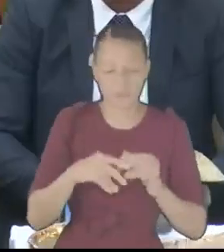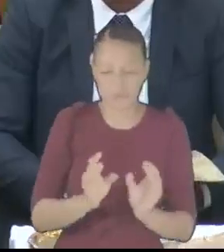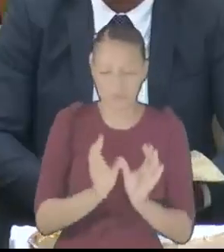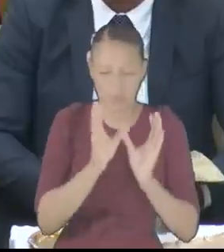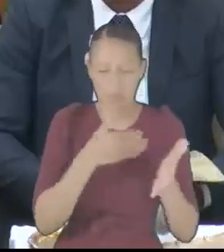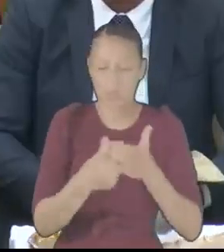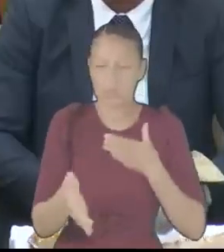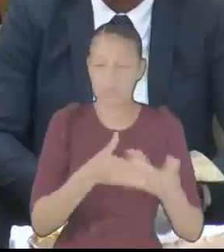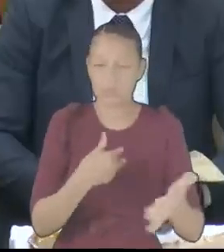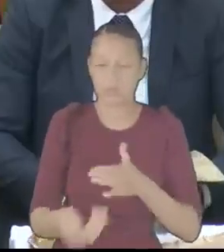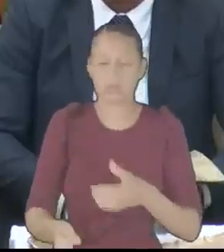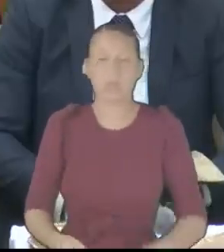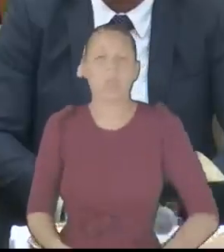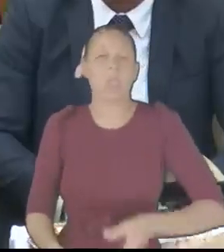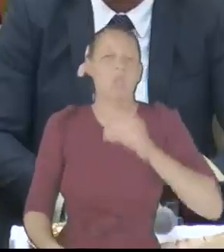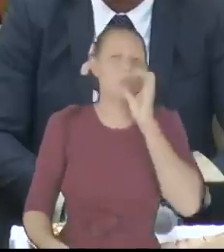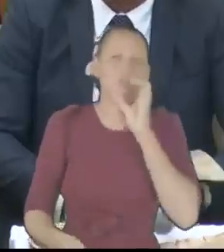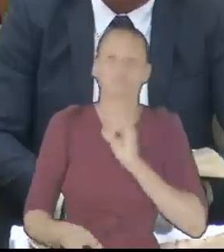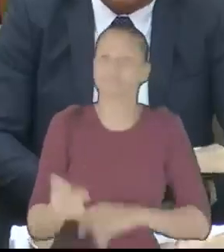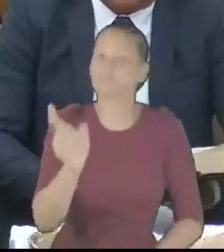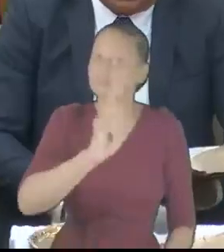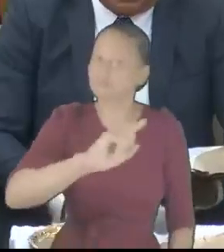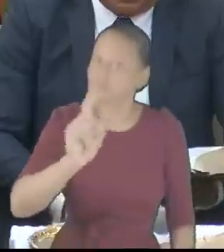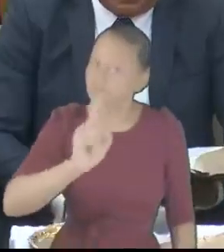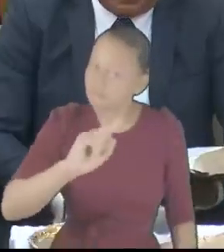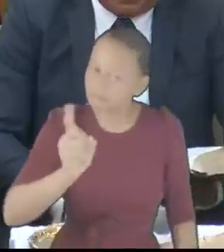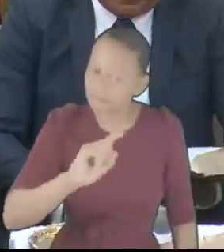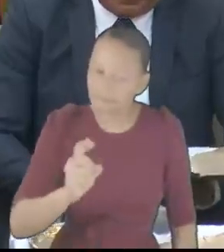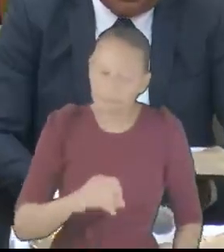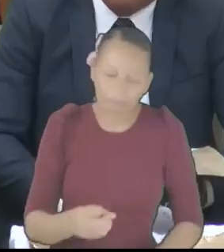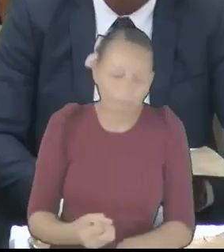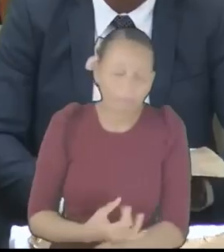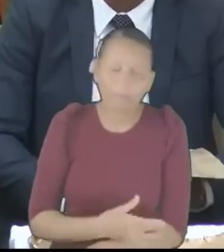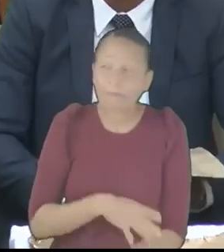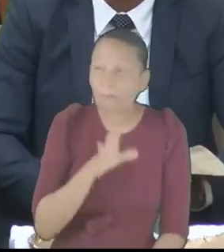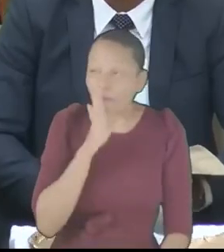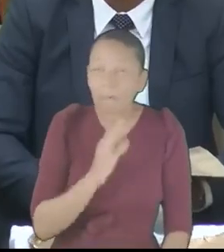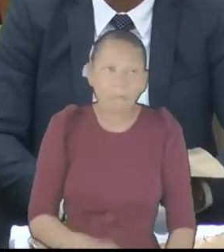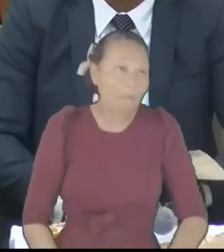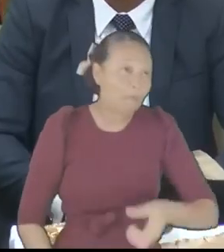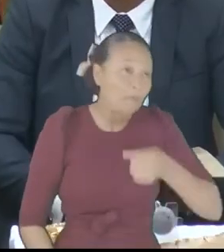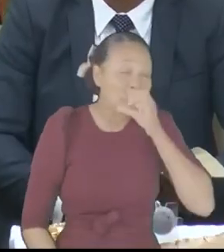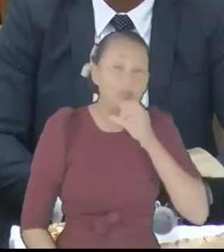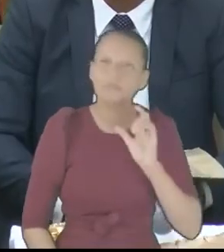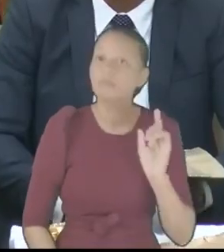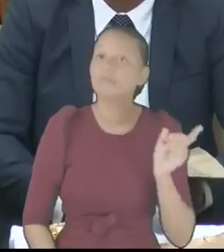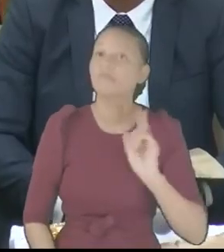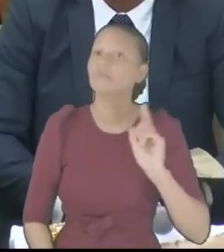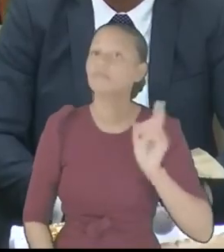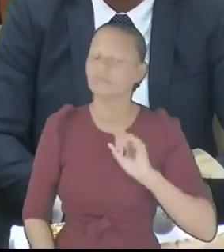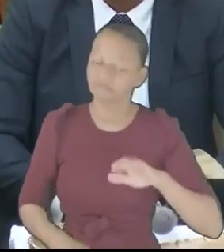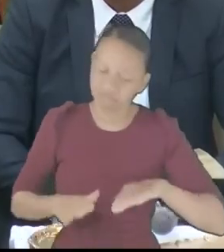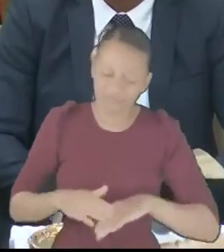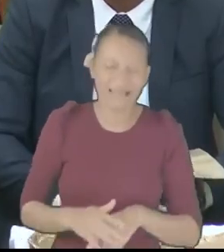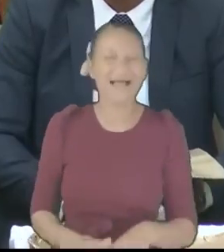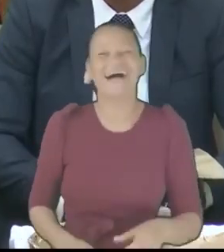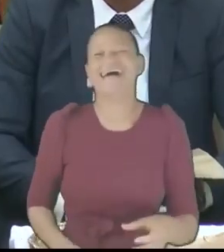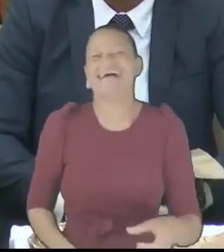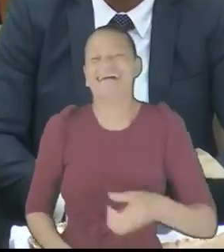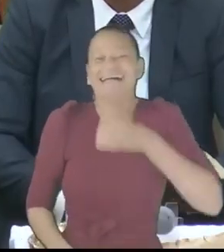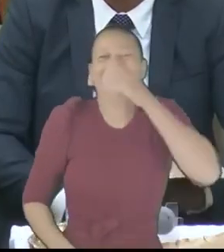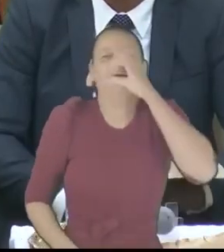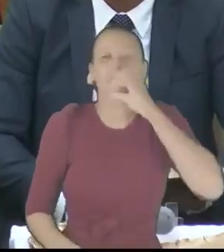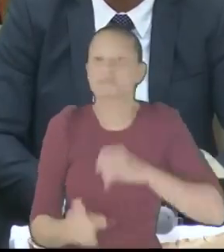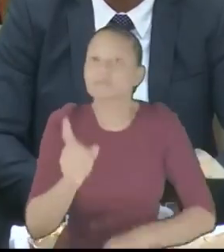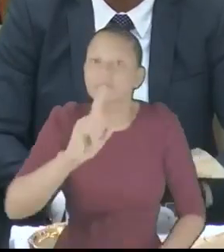qualquer jeito. Por isso que ninguém pode tomar ceia sem emoção. Ninguém pode tomar ceia rindo.